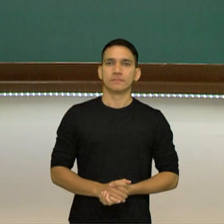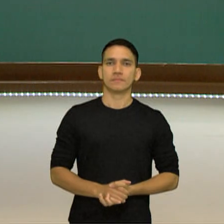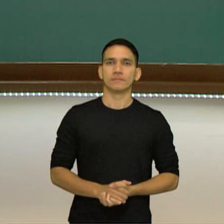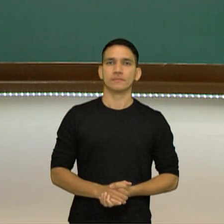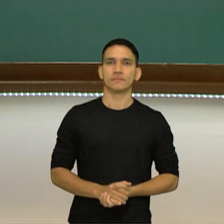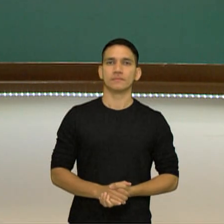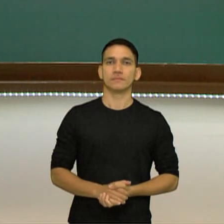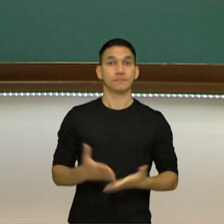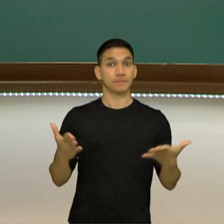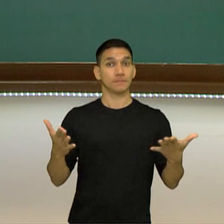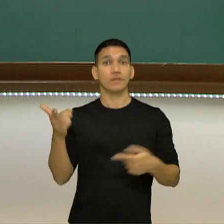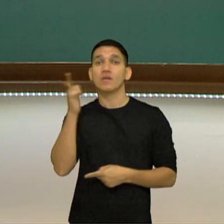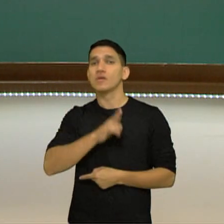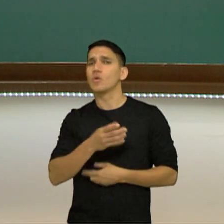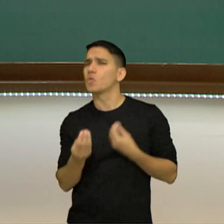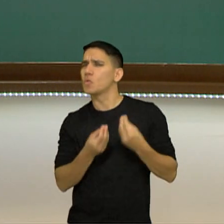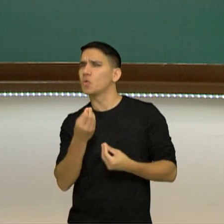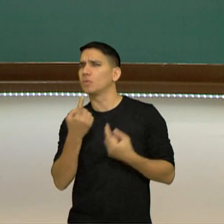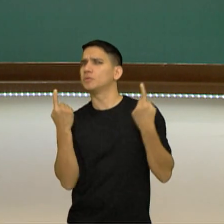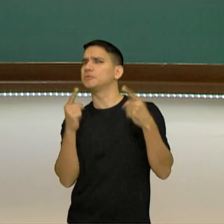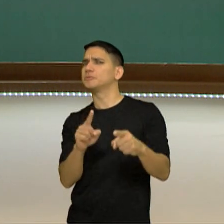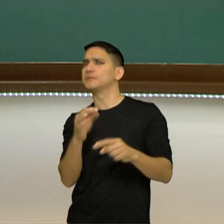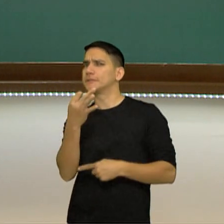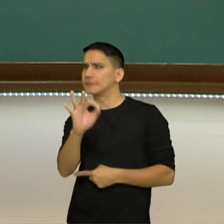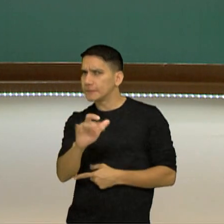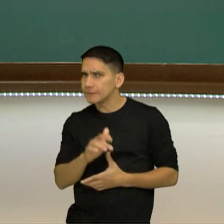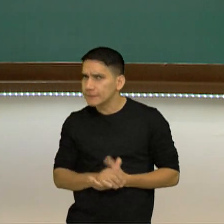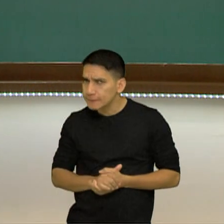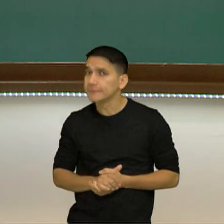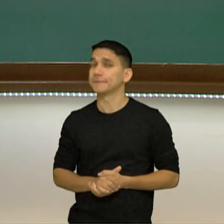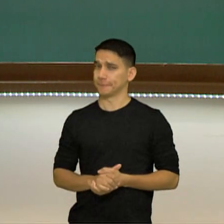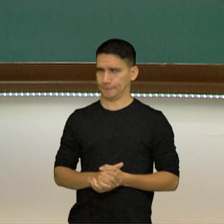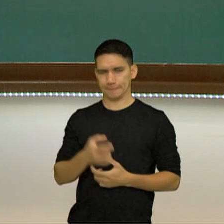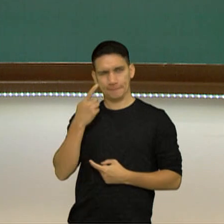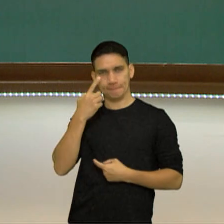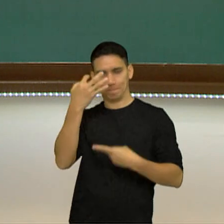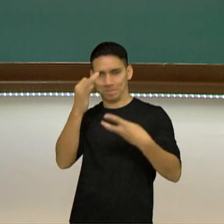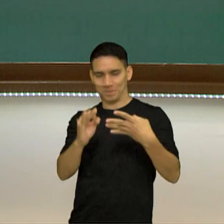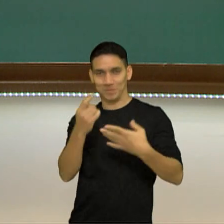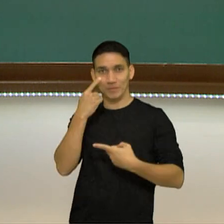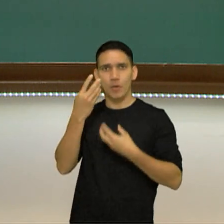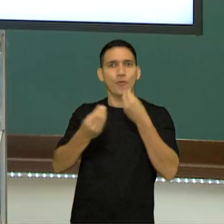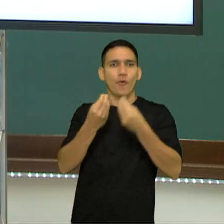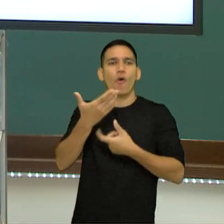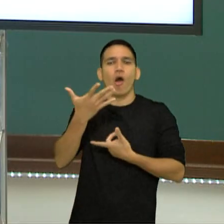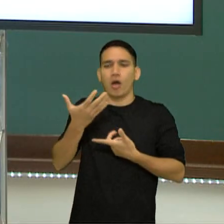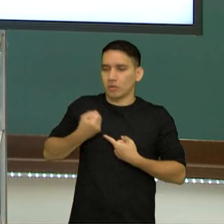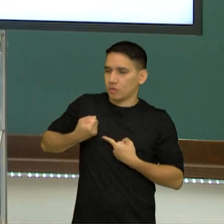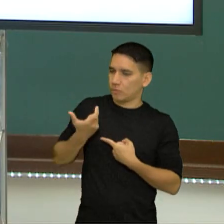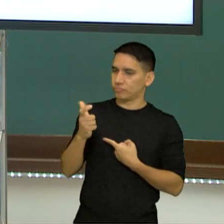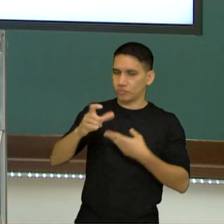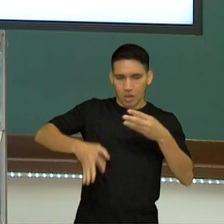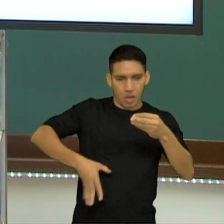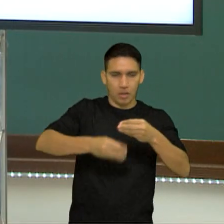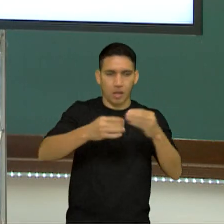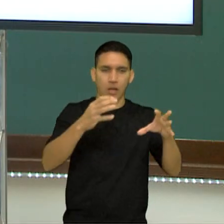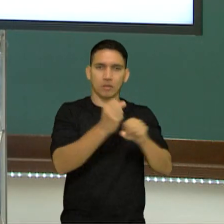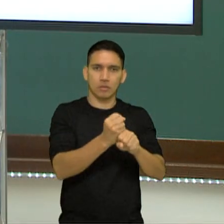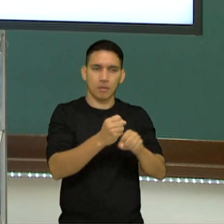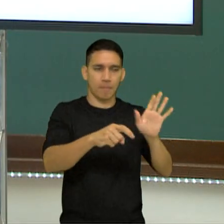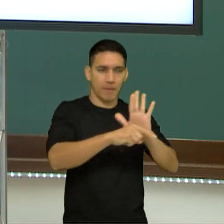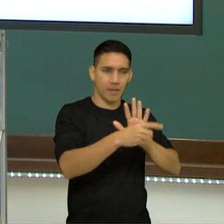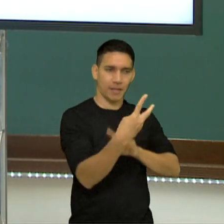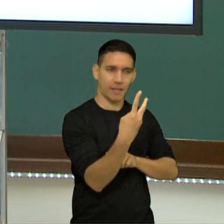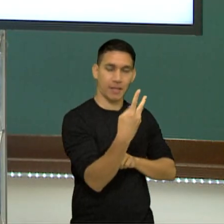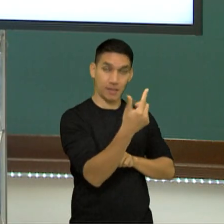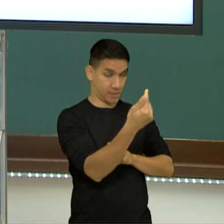e aí como é que bota desafio e vamos resolver Olha lá qual é o número que eu tenho que adicionar ao menos três